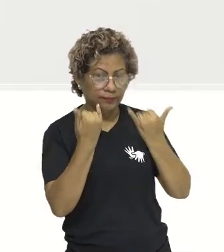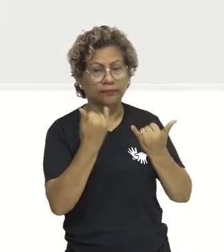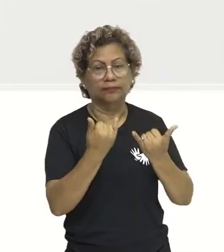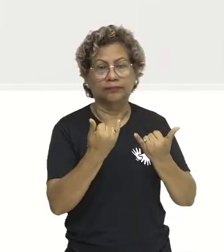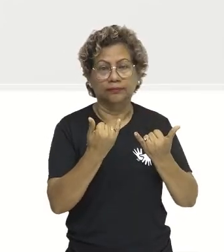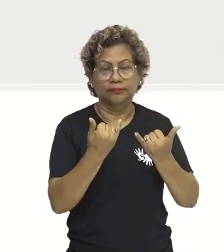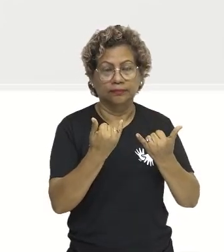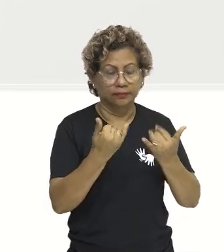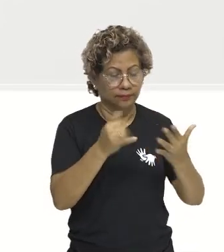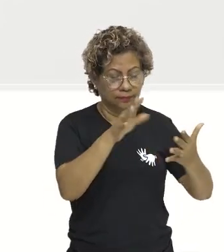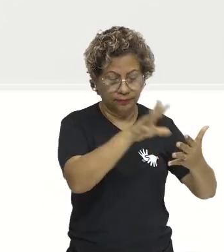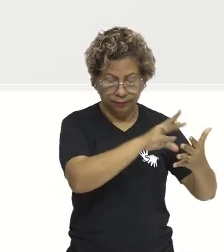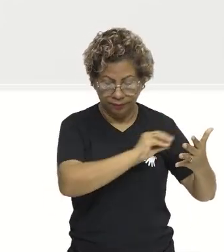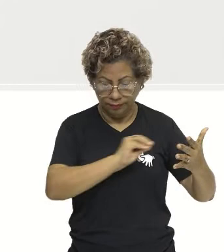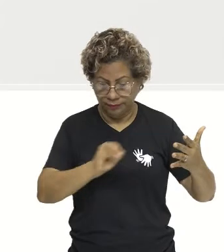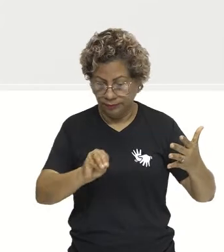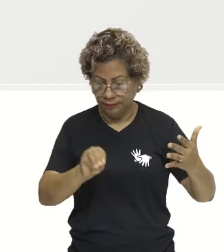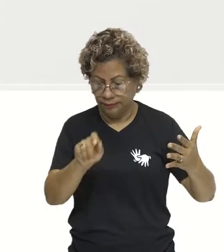vale